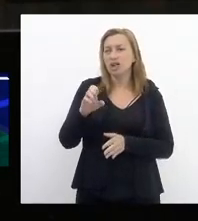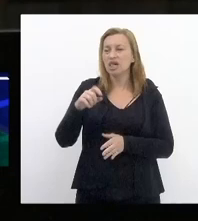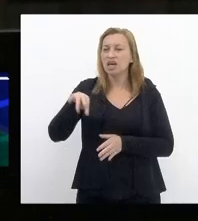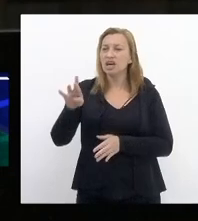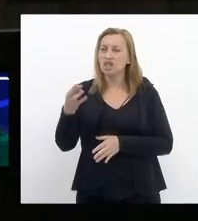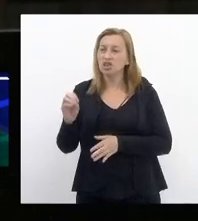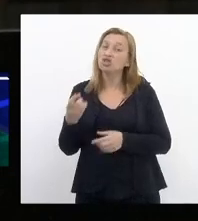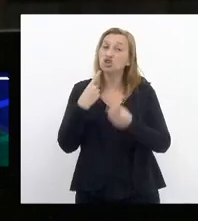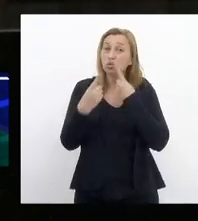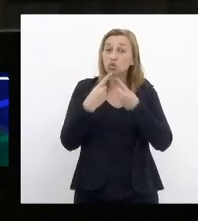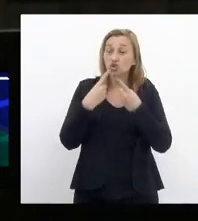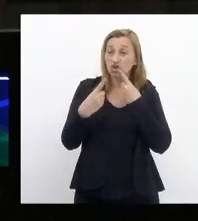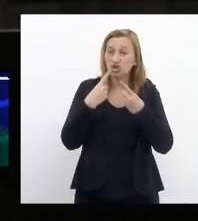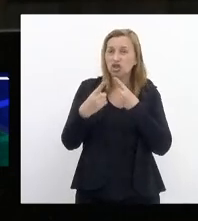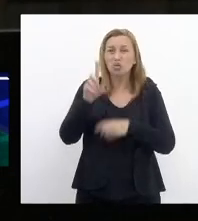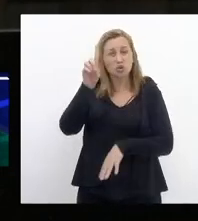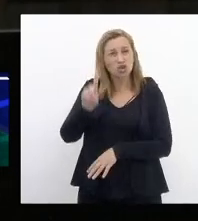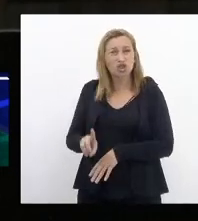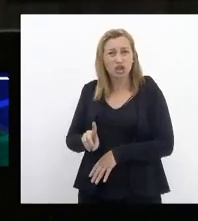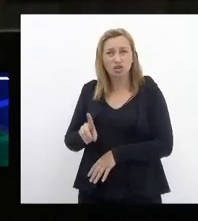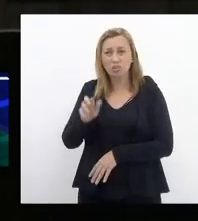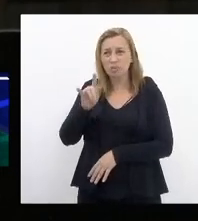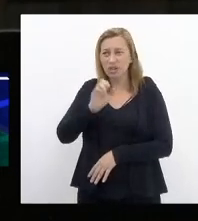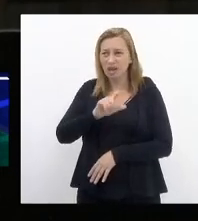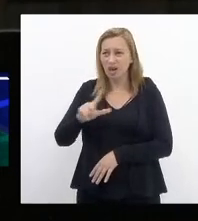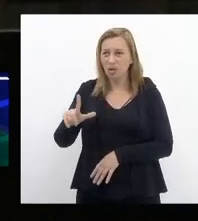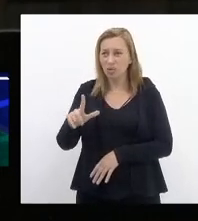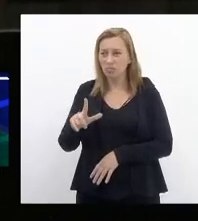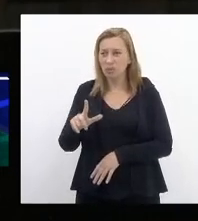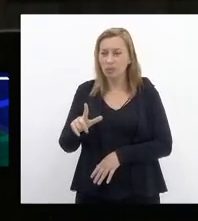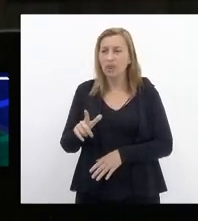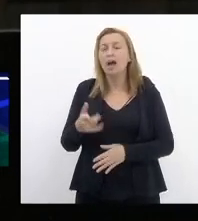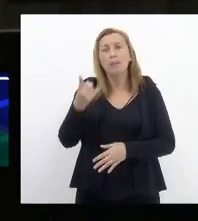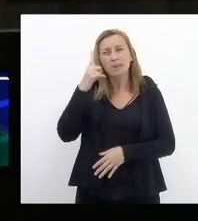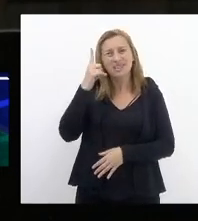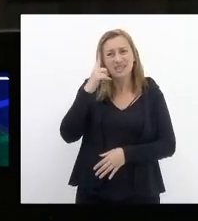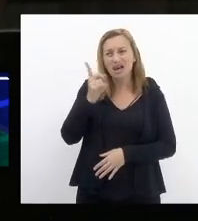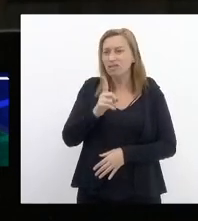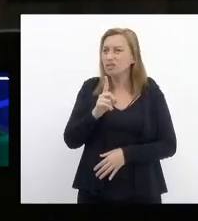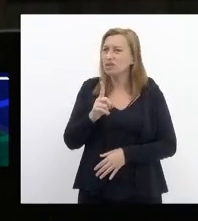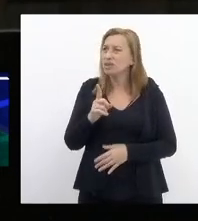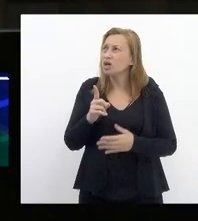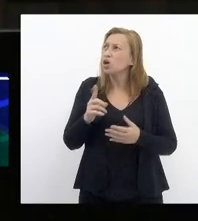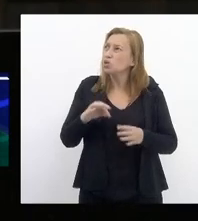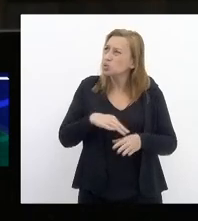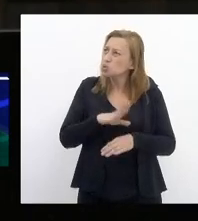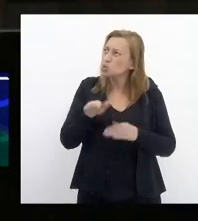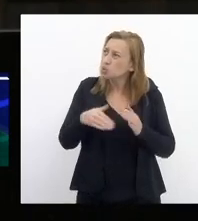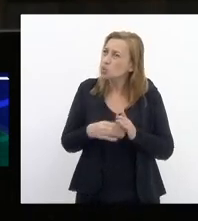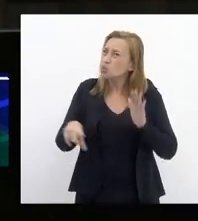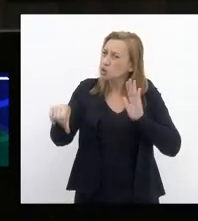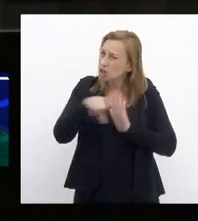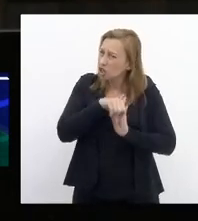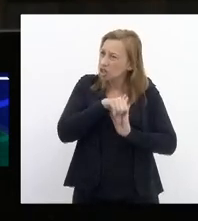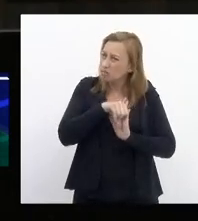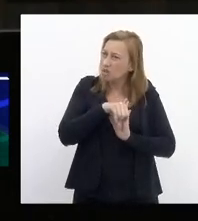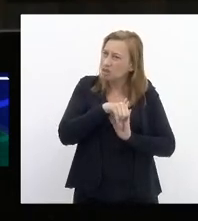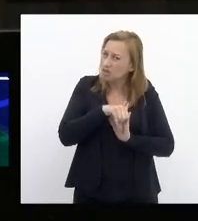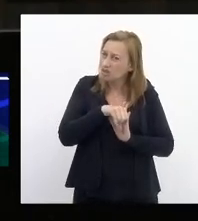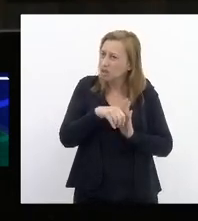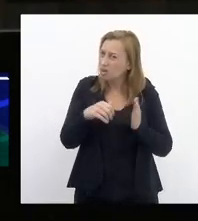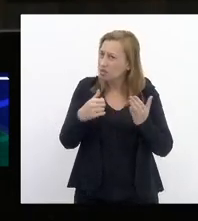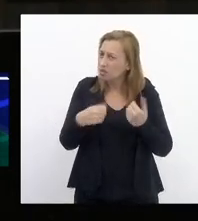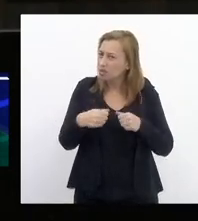juridicamente, se discutia o direito penal mínimo e se pensava, será que todo crime necessariamente tem que ter uma